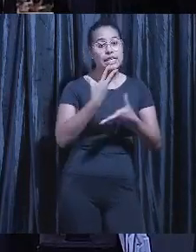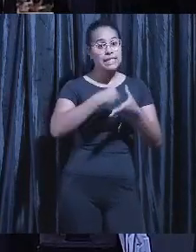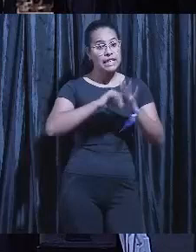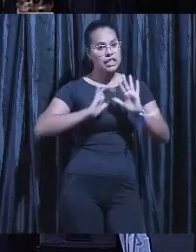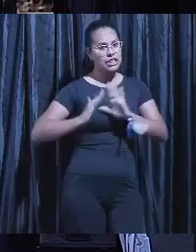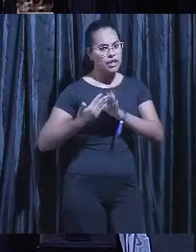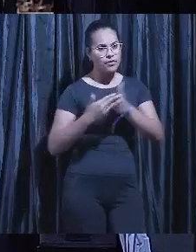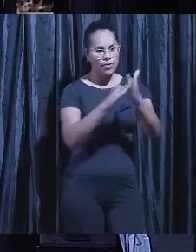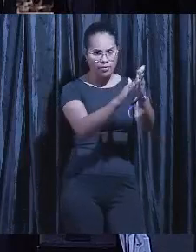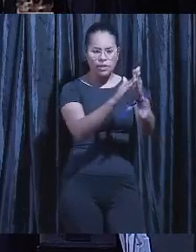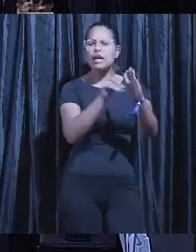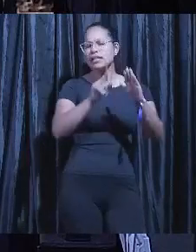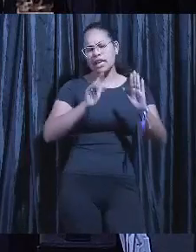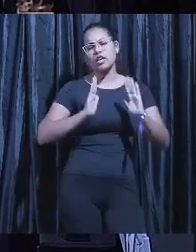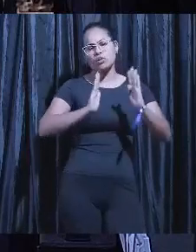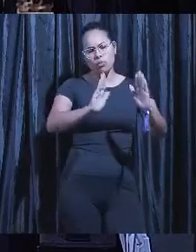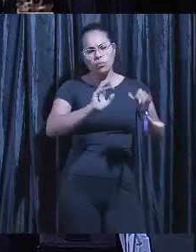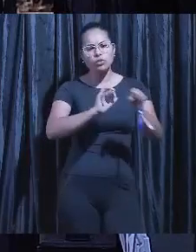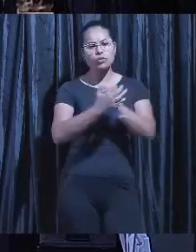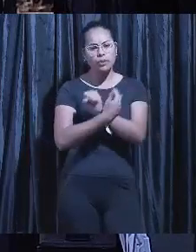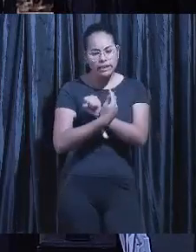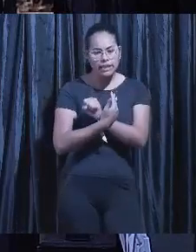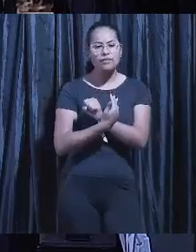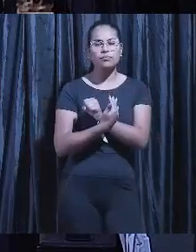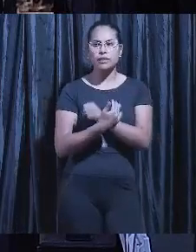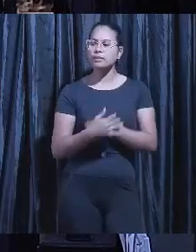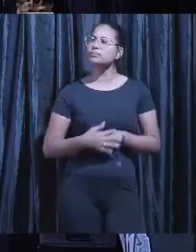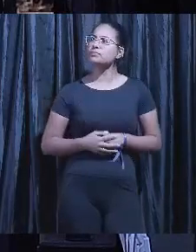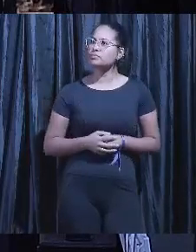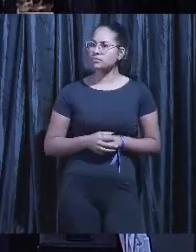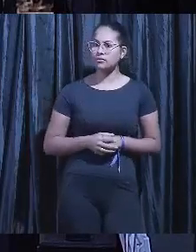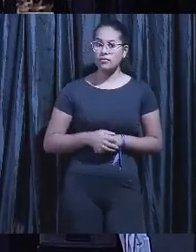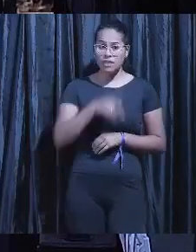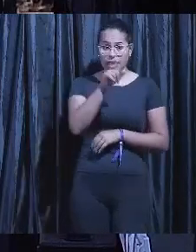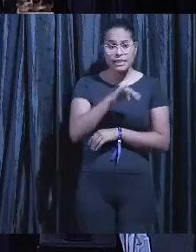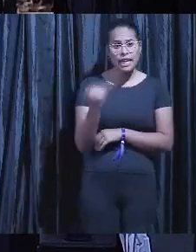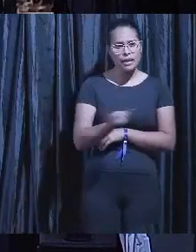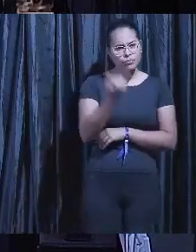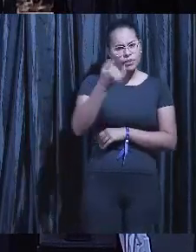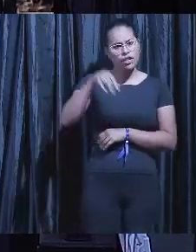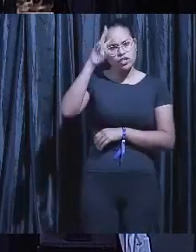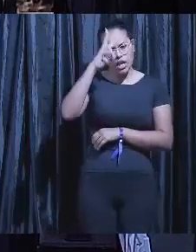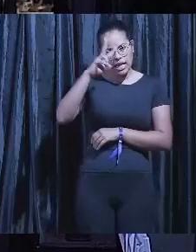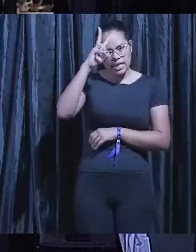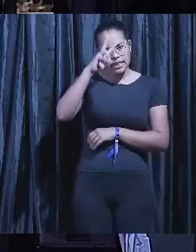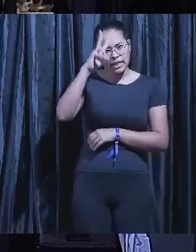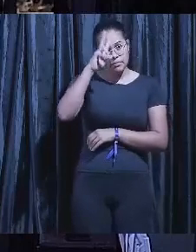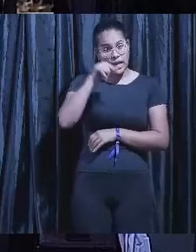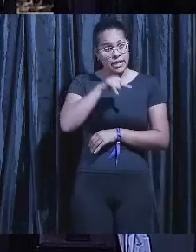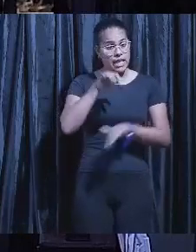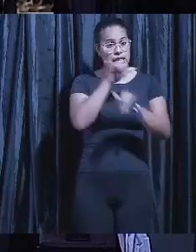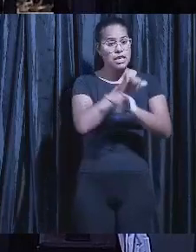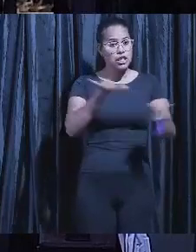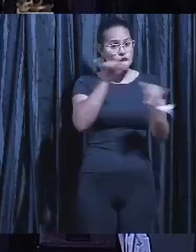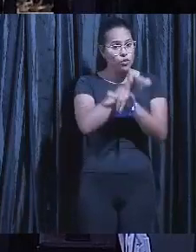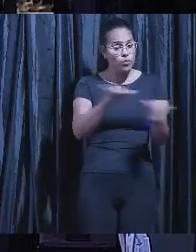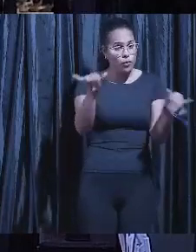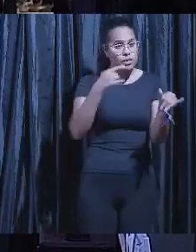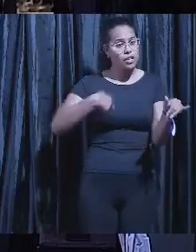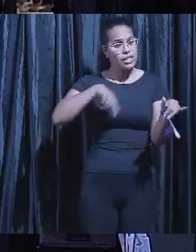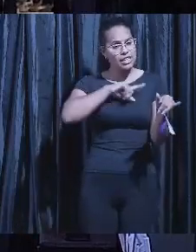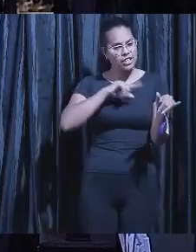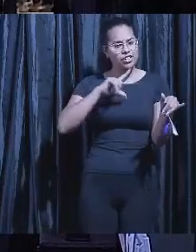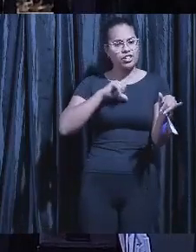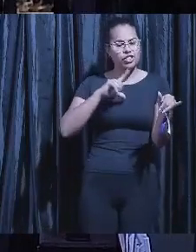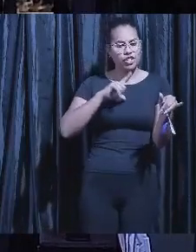no contexto de pandemia de Covid-19, sendo que é importante lembrar que as informações que a gente